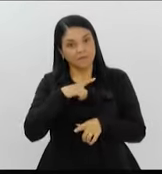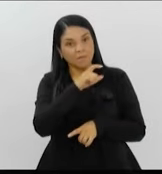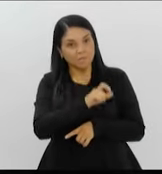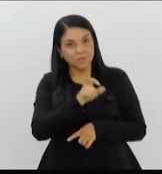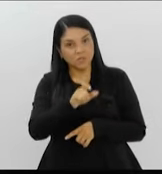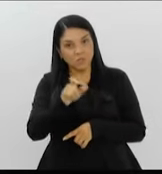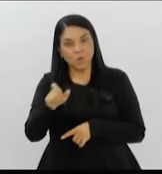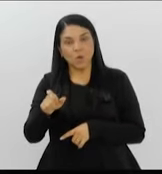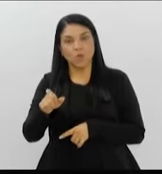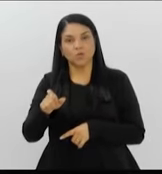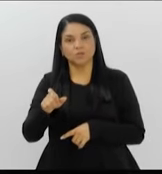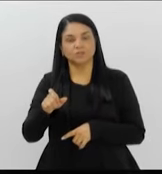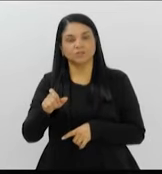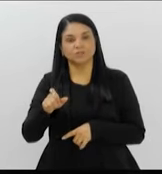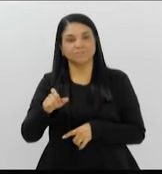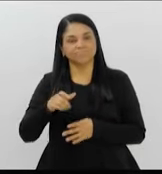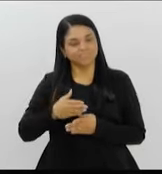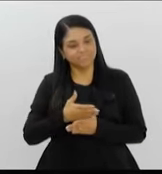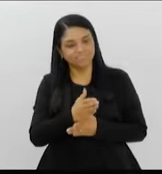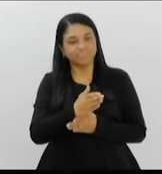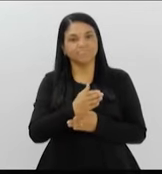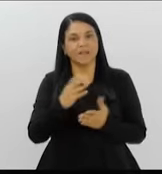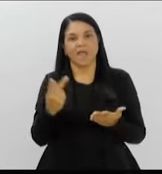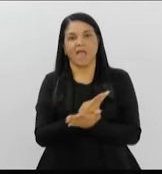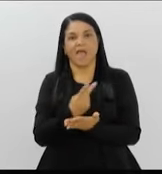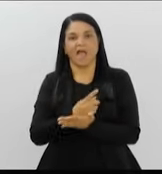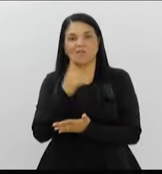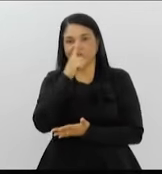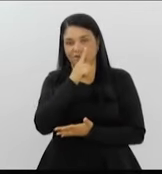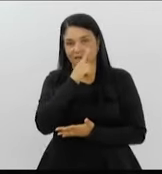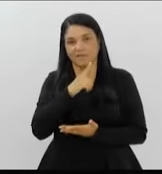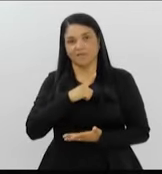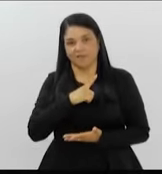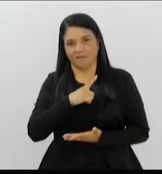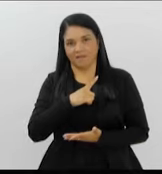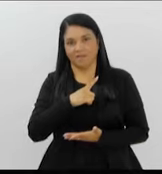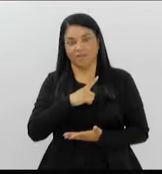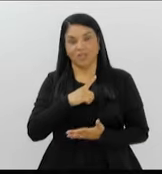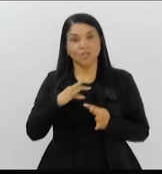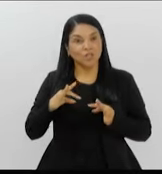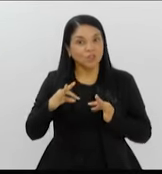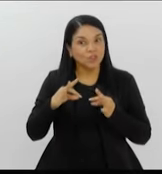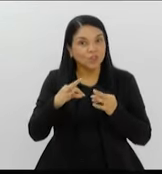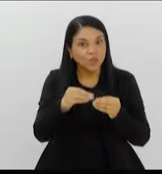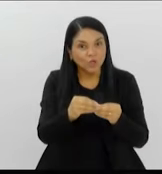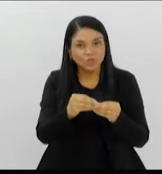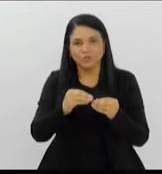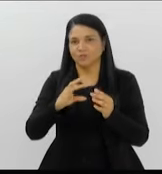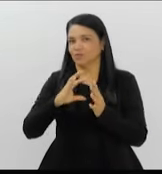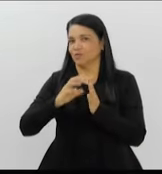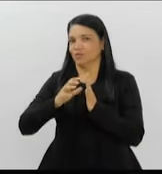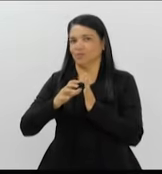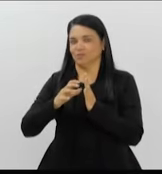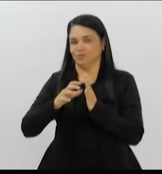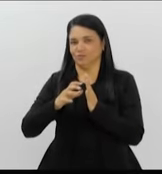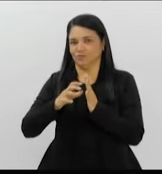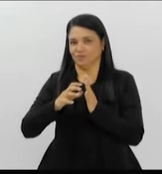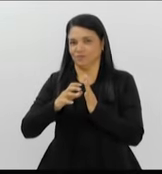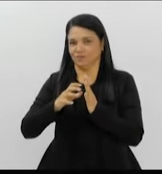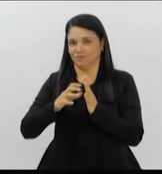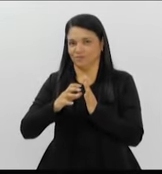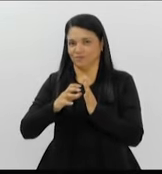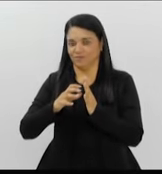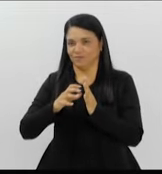que tenha se desviado do caminho. Em todos, sem exceção. Em todos, sem exceção. Mas, volto a